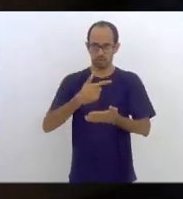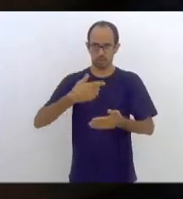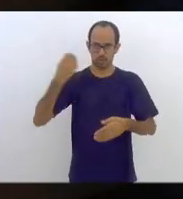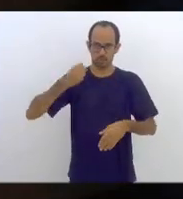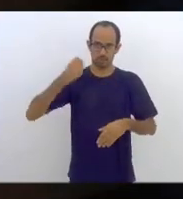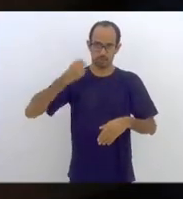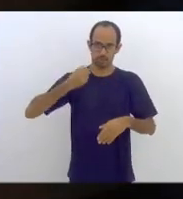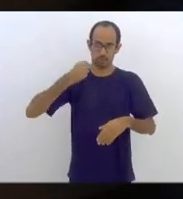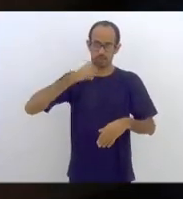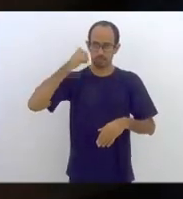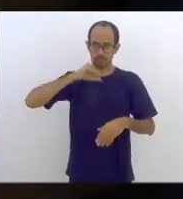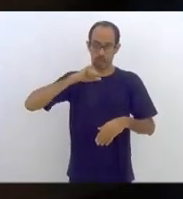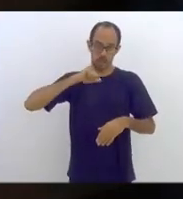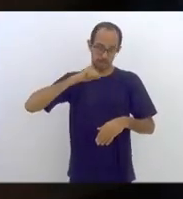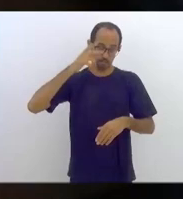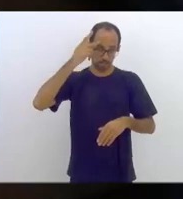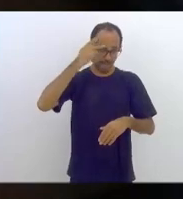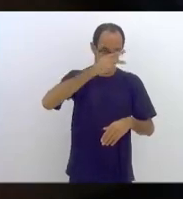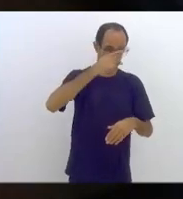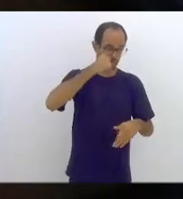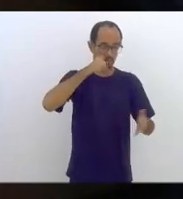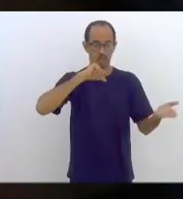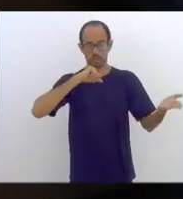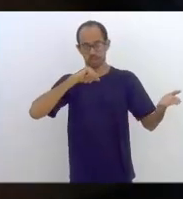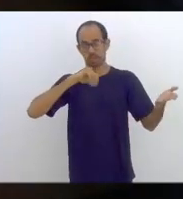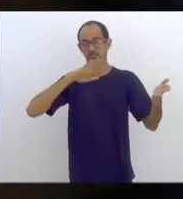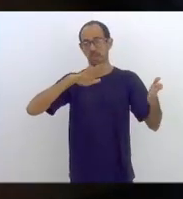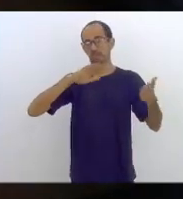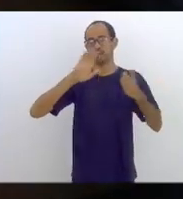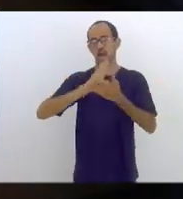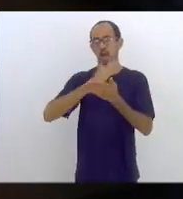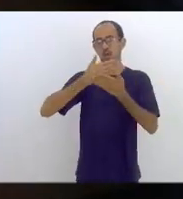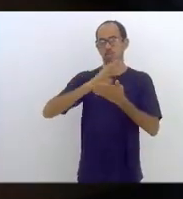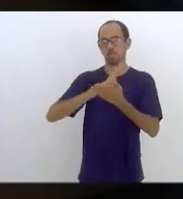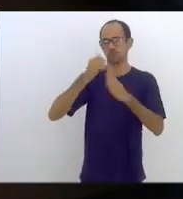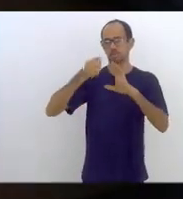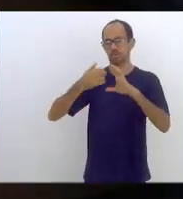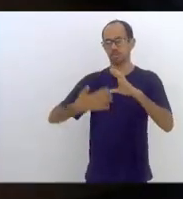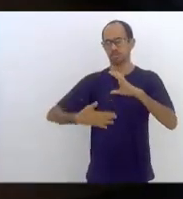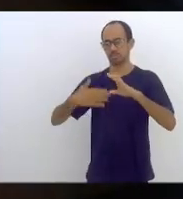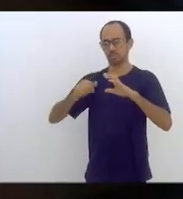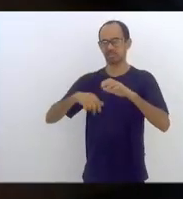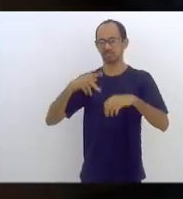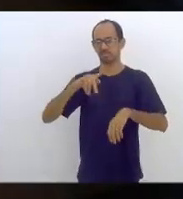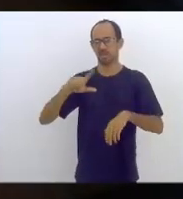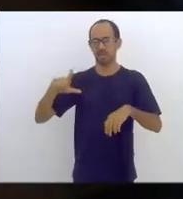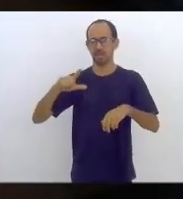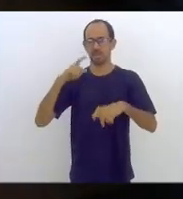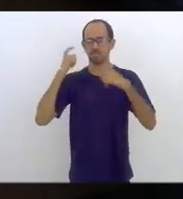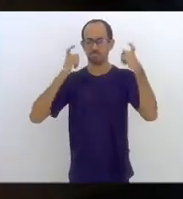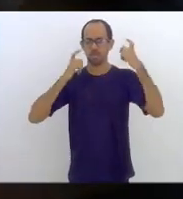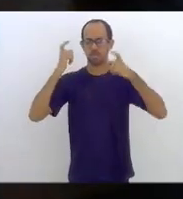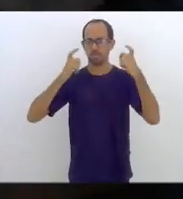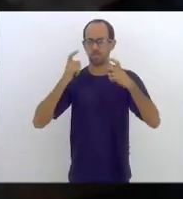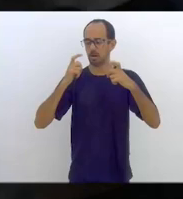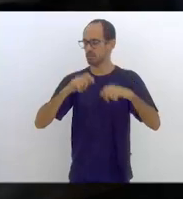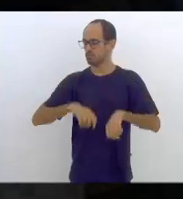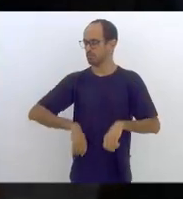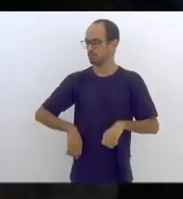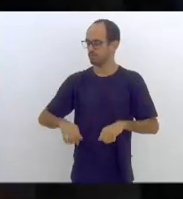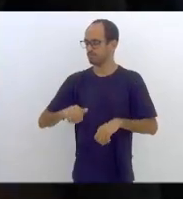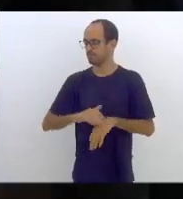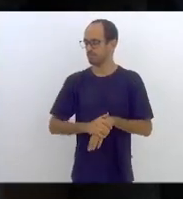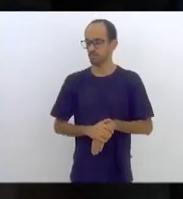as mulheres entretanto alguns elementos me preocupam no projeto por exemplo esta figura